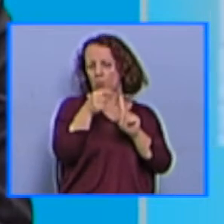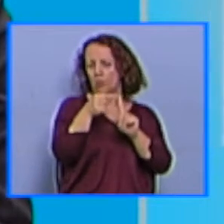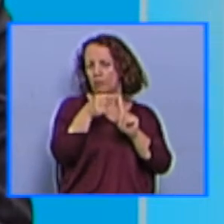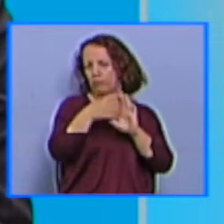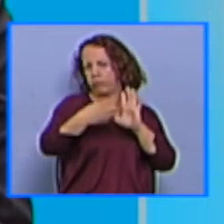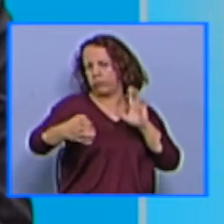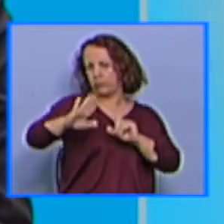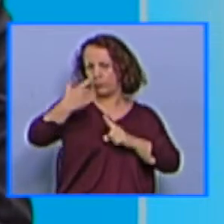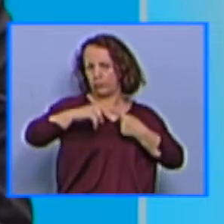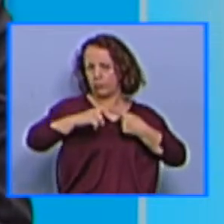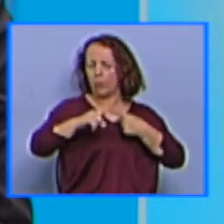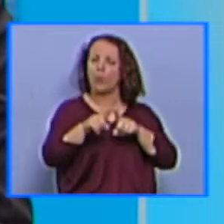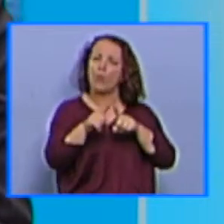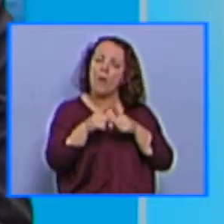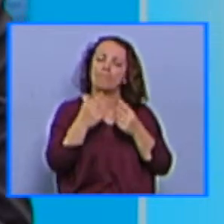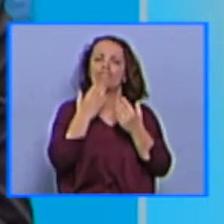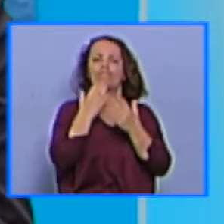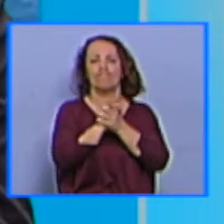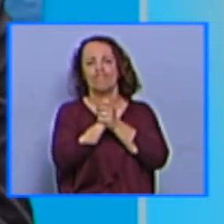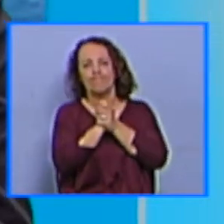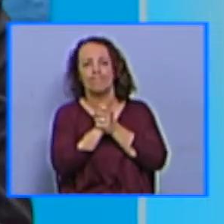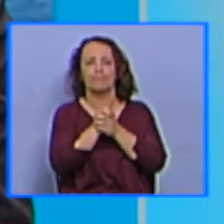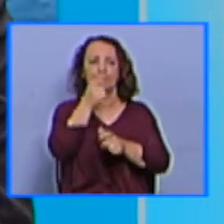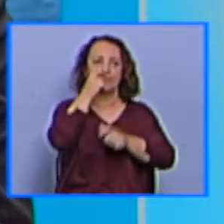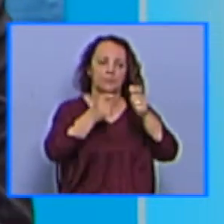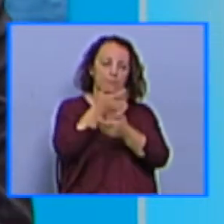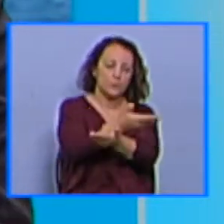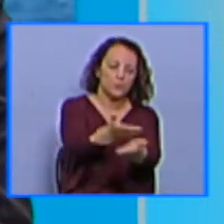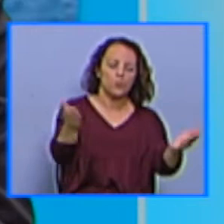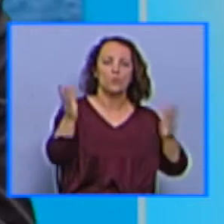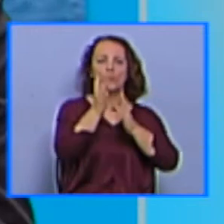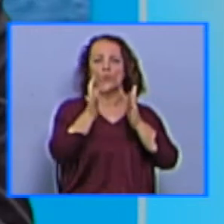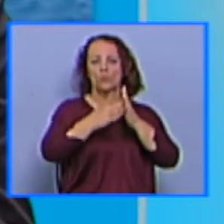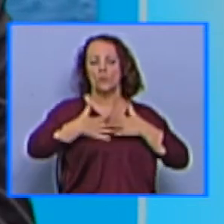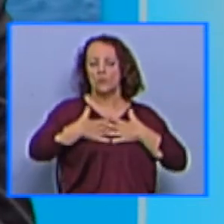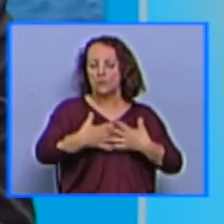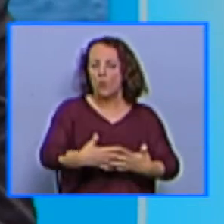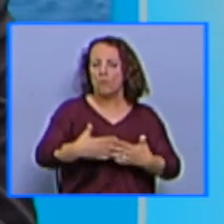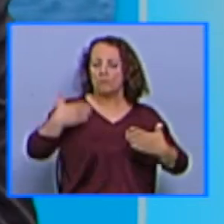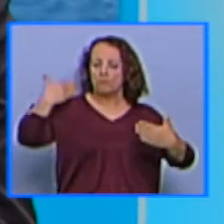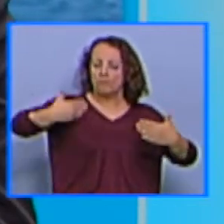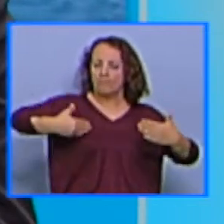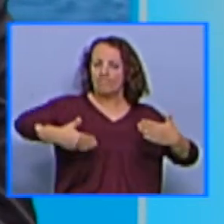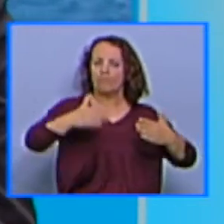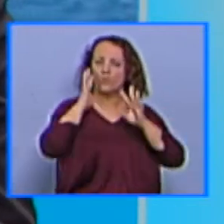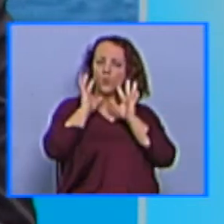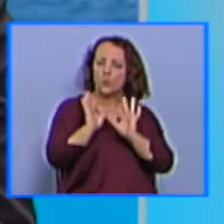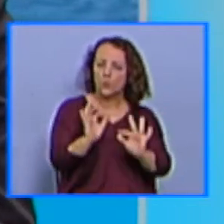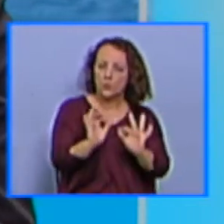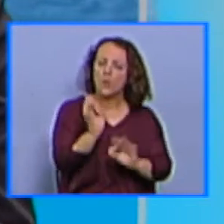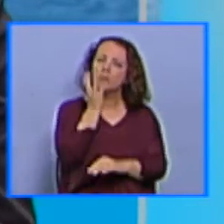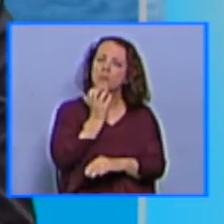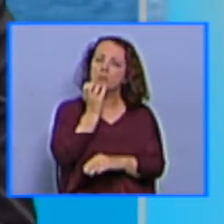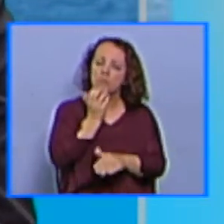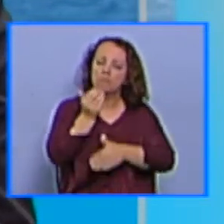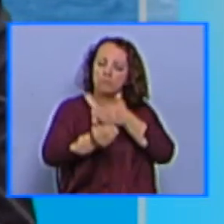reiterar este agradecimento à população e aos cristãos pelos cuidados que tiveram e que tem que continuar a ter, não é? Ao